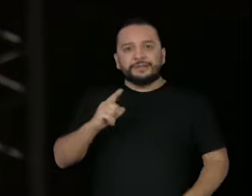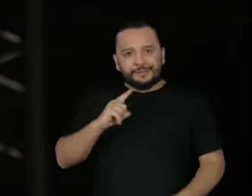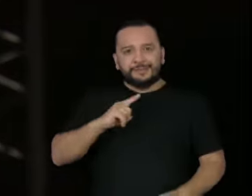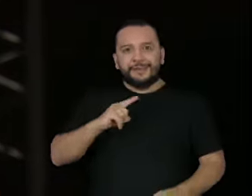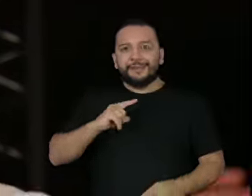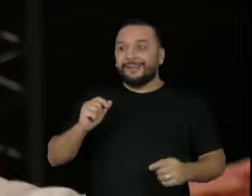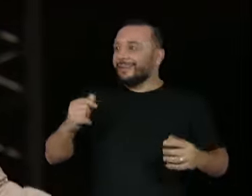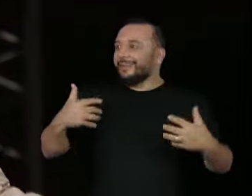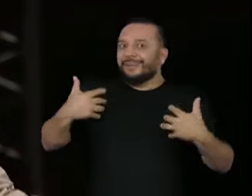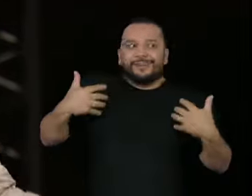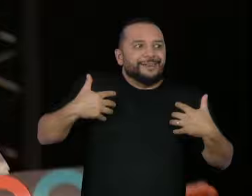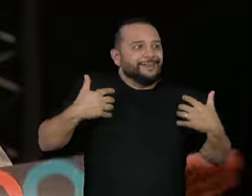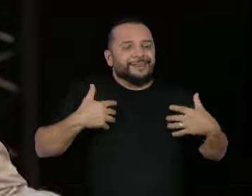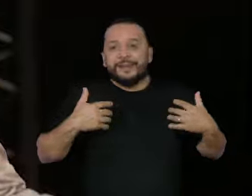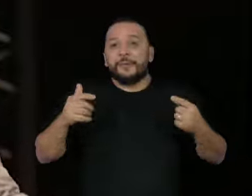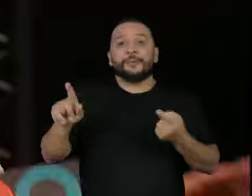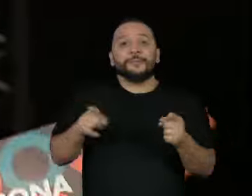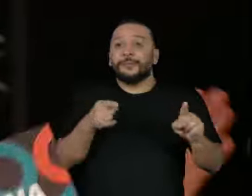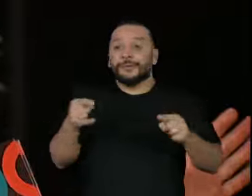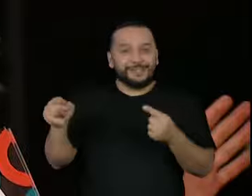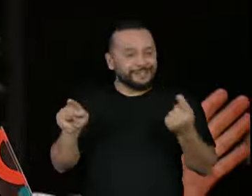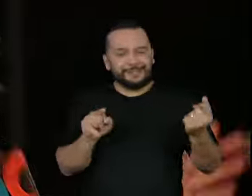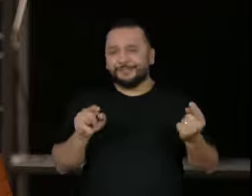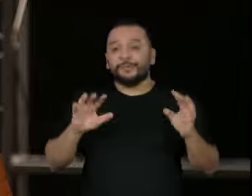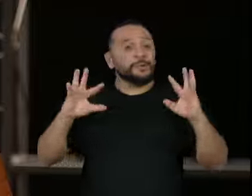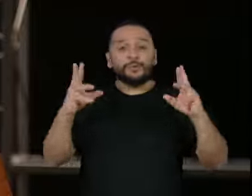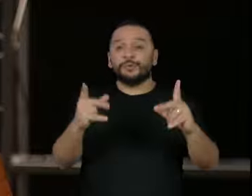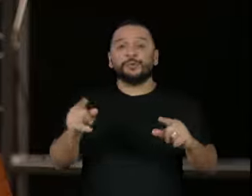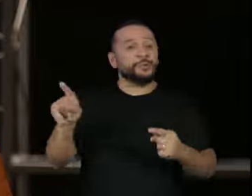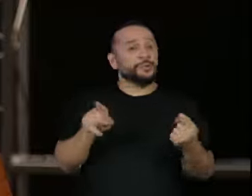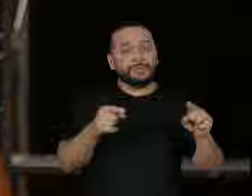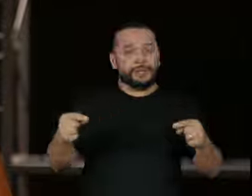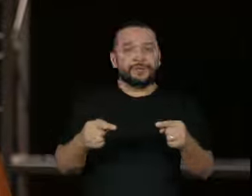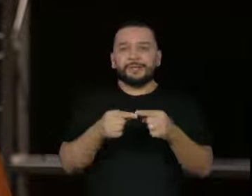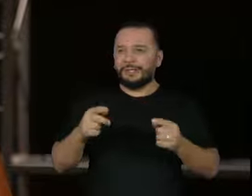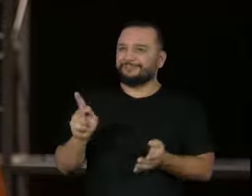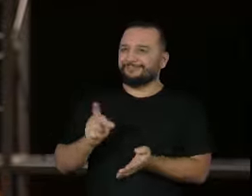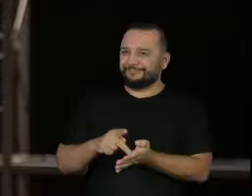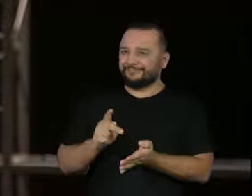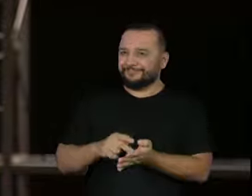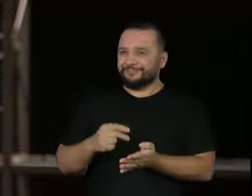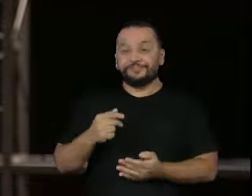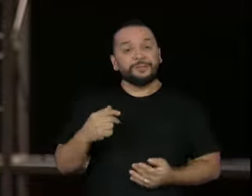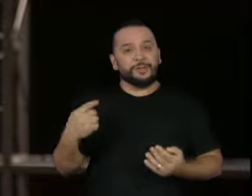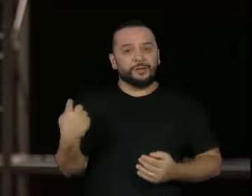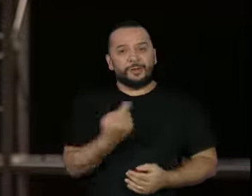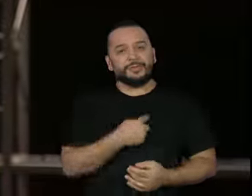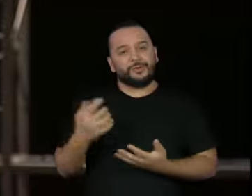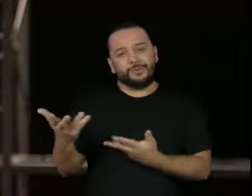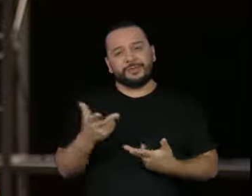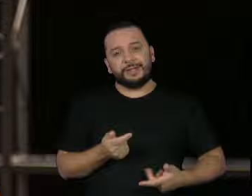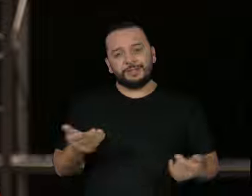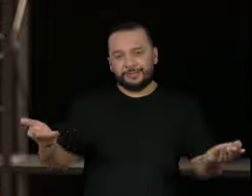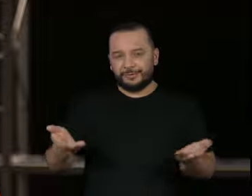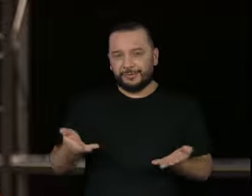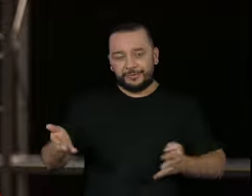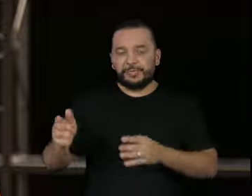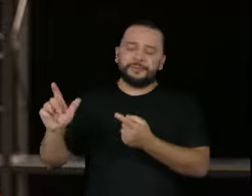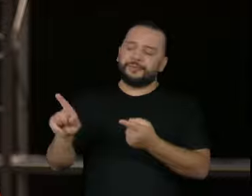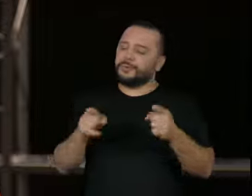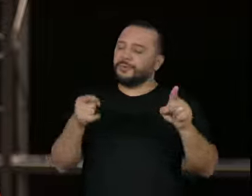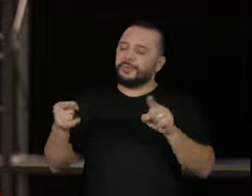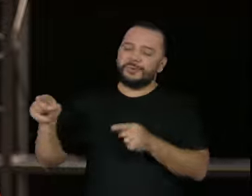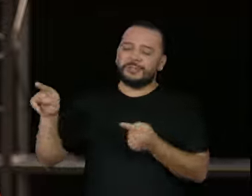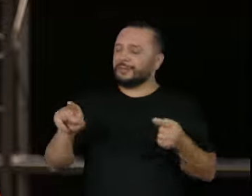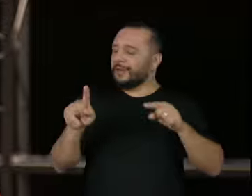música. Enfim, Cris, para tudo, música. Realmente. E a nossa convidada de hoje fez da música o objetivo